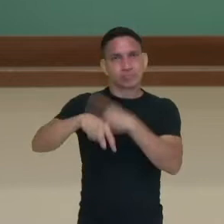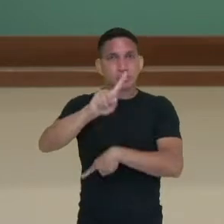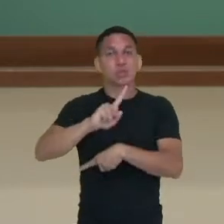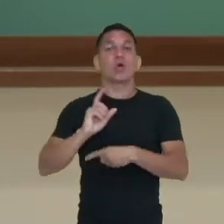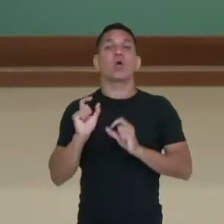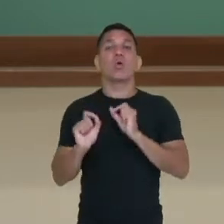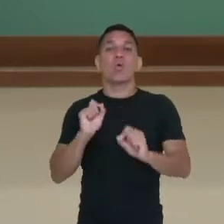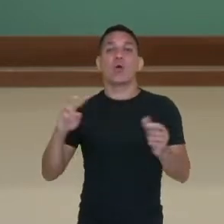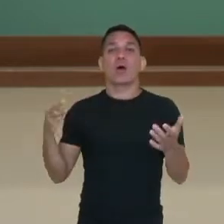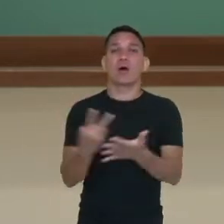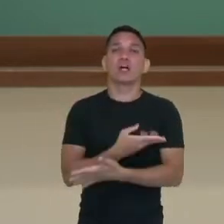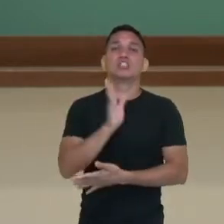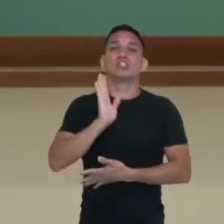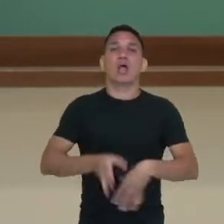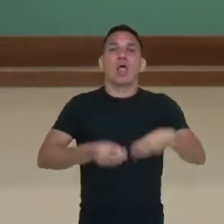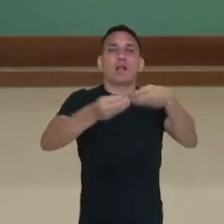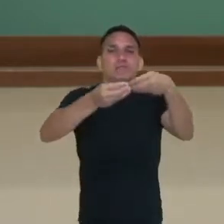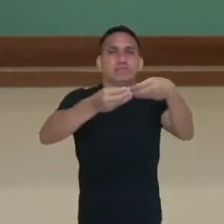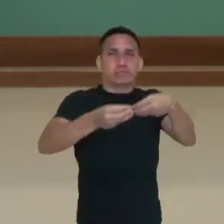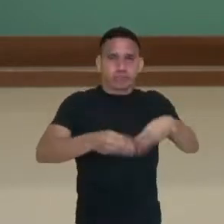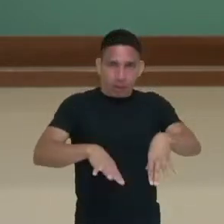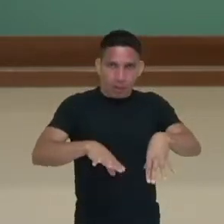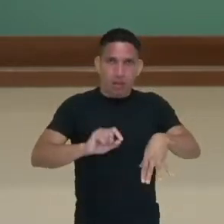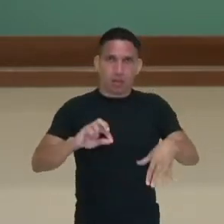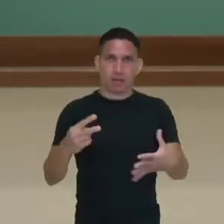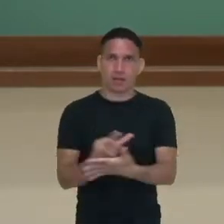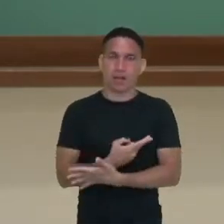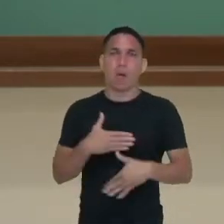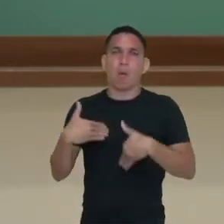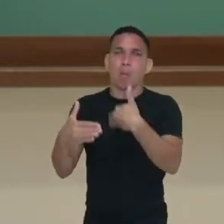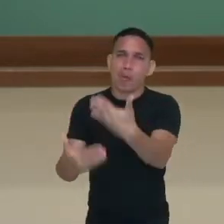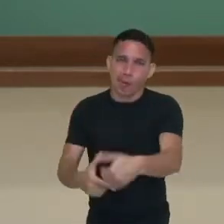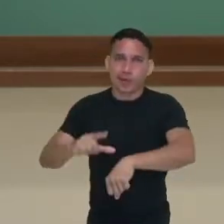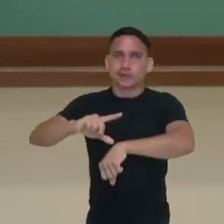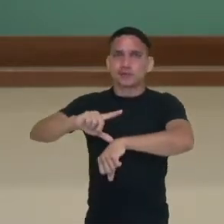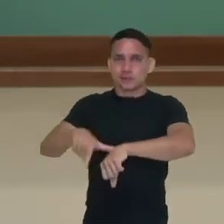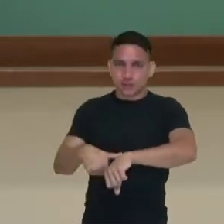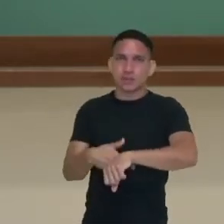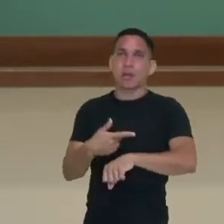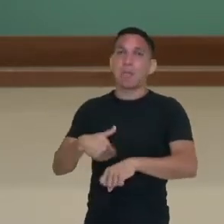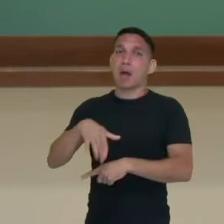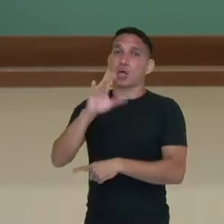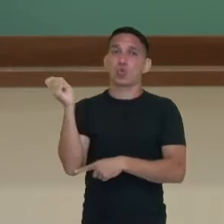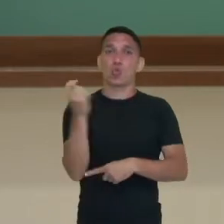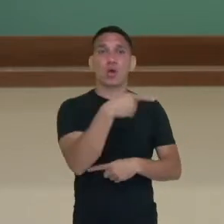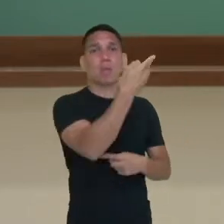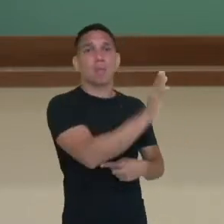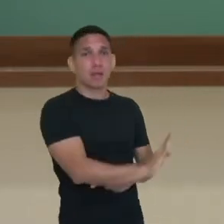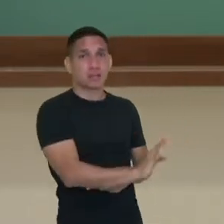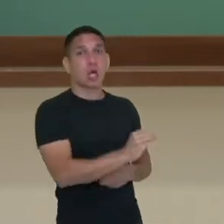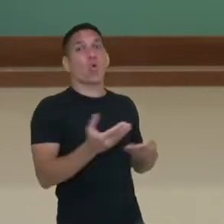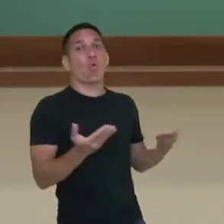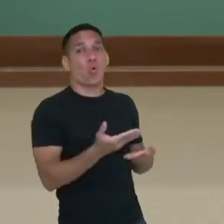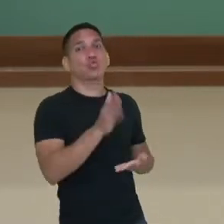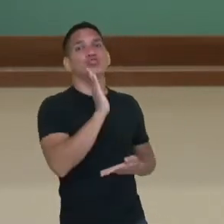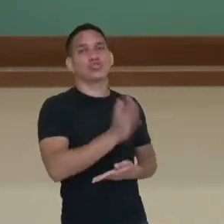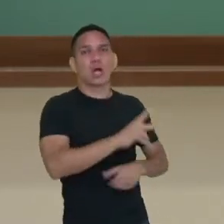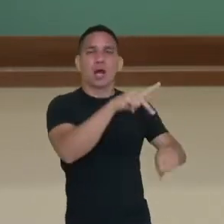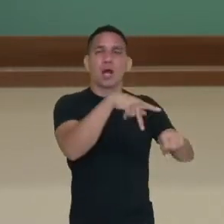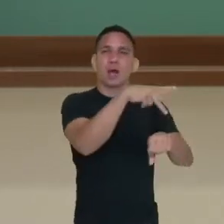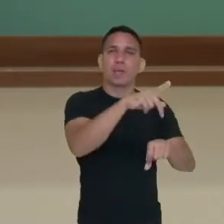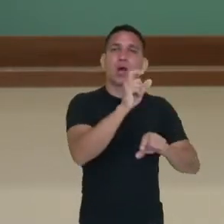forma atrasada nesse processo de industrialização, bem mais atrasada do que o próprio Brasil, que já é hoje um país